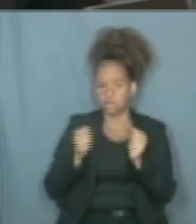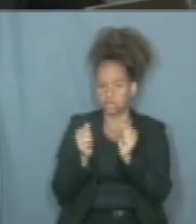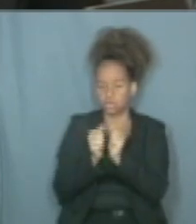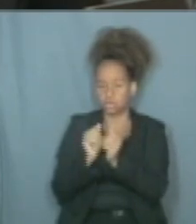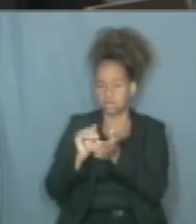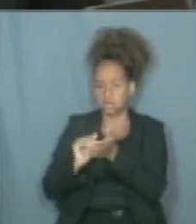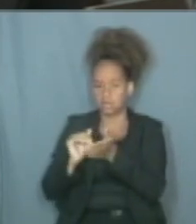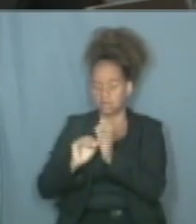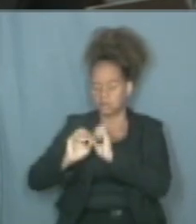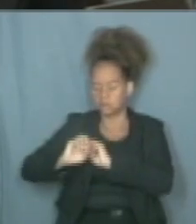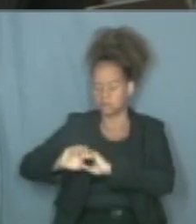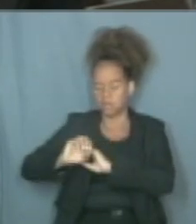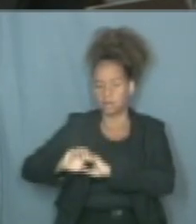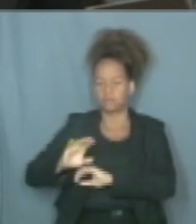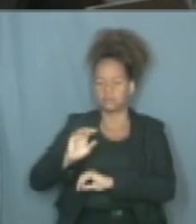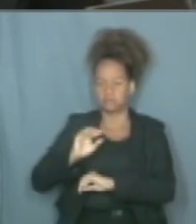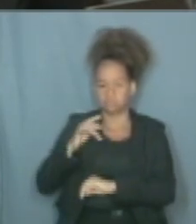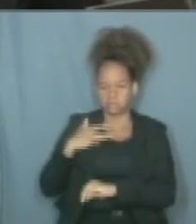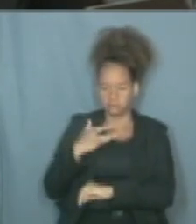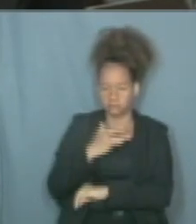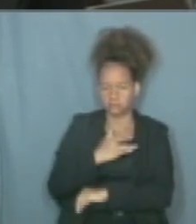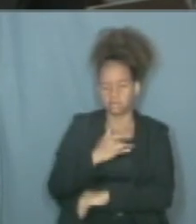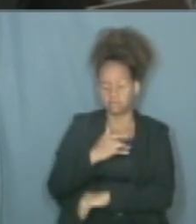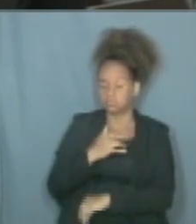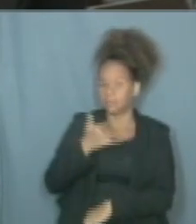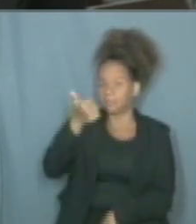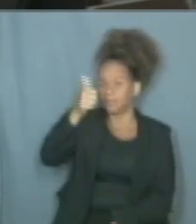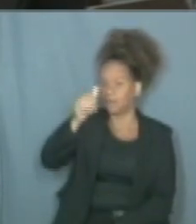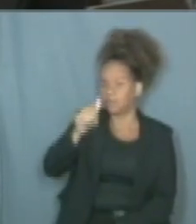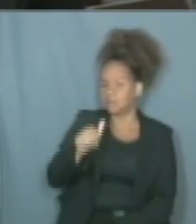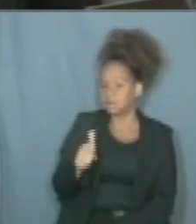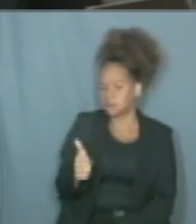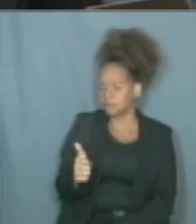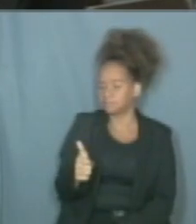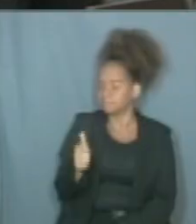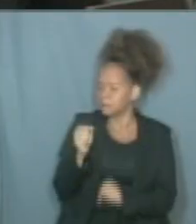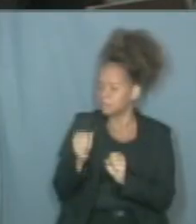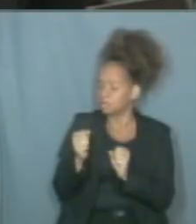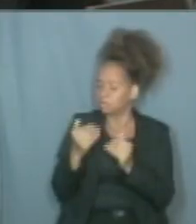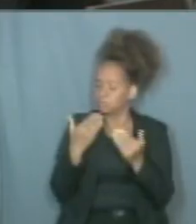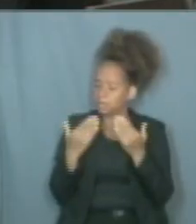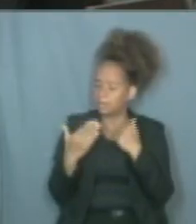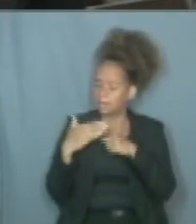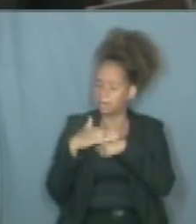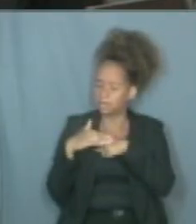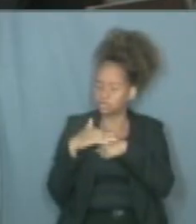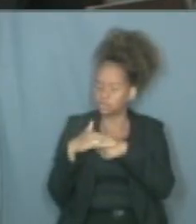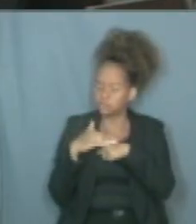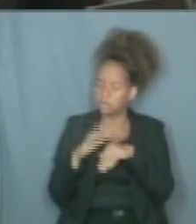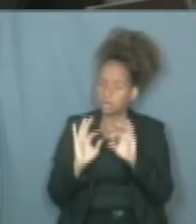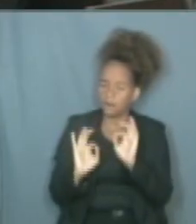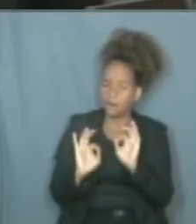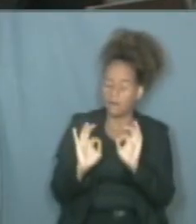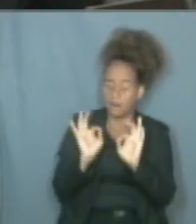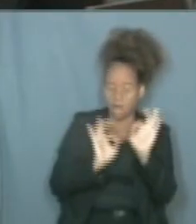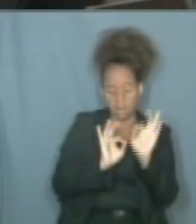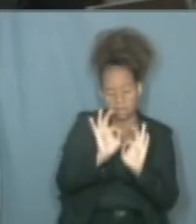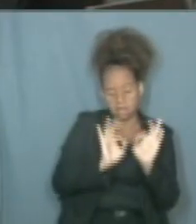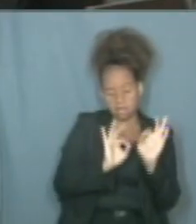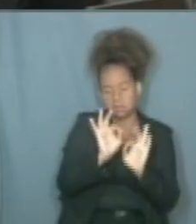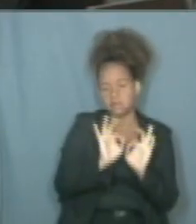com a Secretaria de Saúde e Educação, reveja isso, possa de fato discutir e organizar isso, porque é